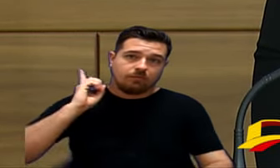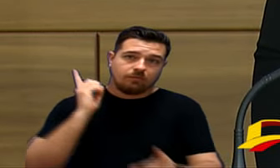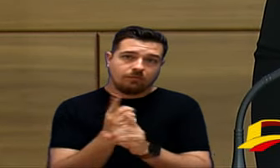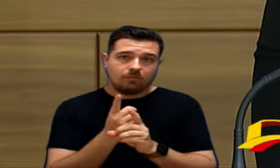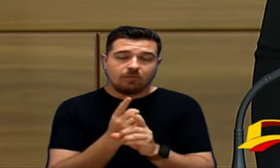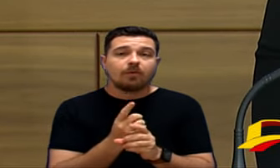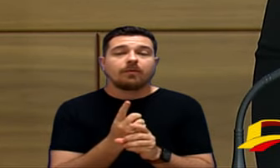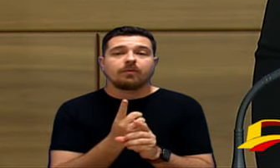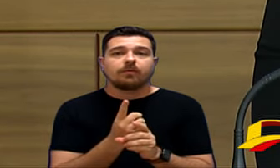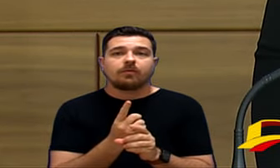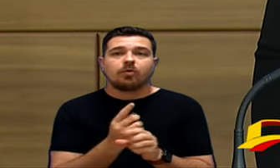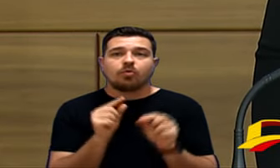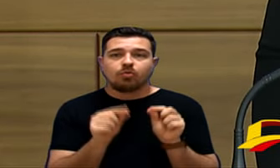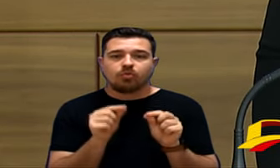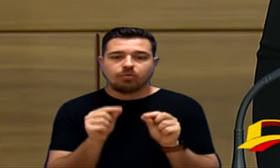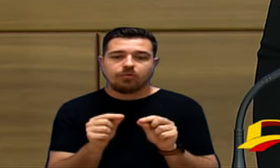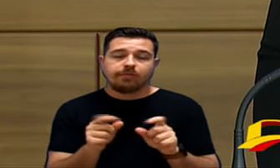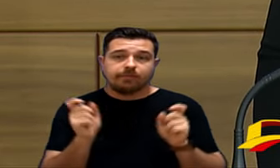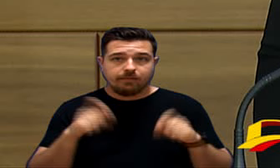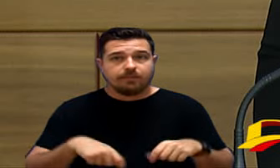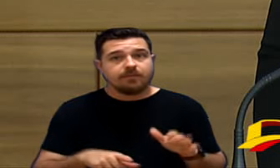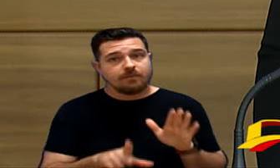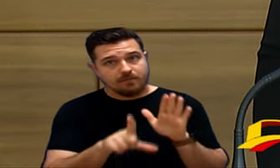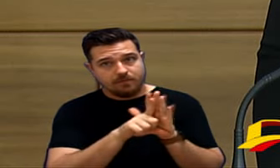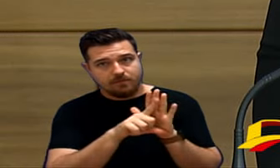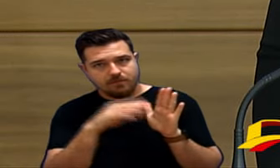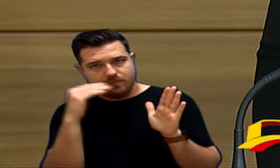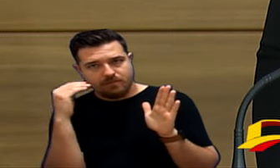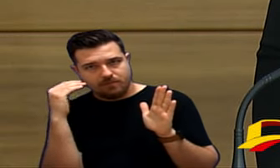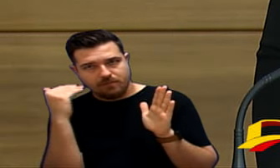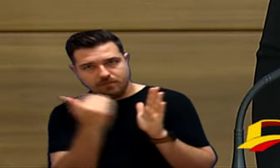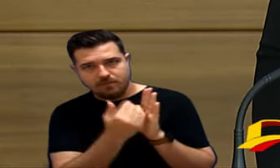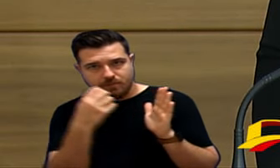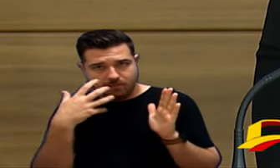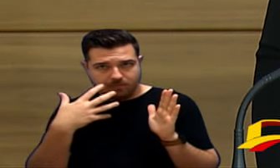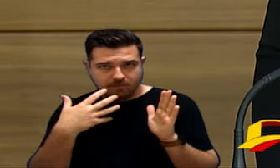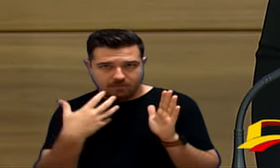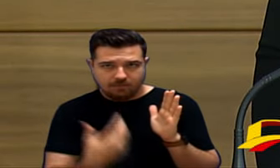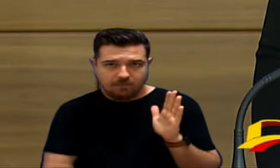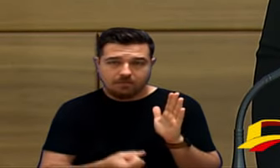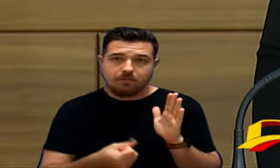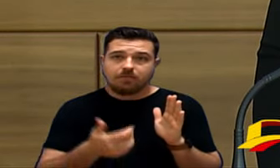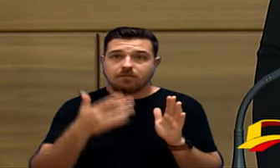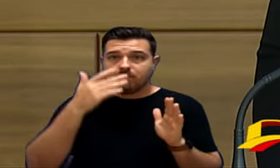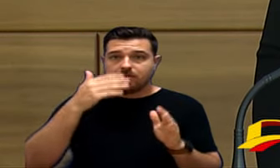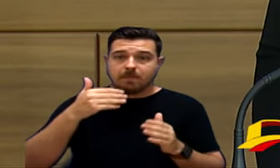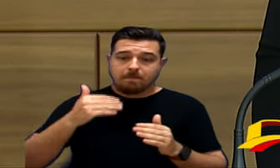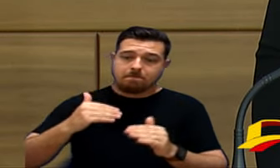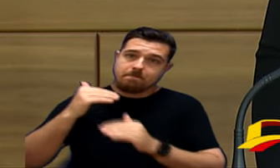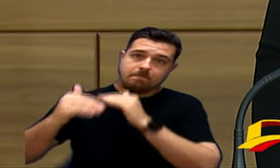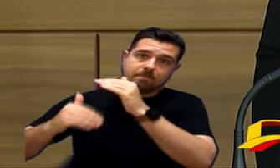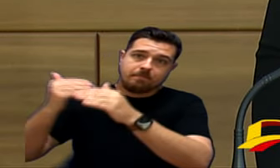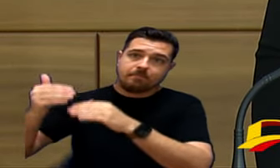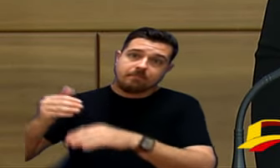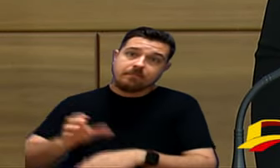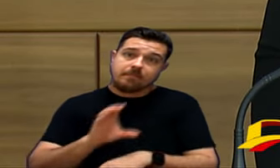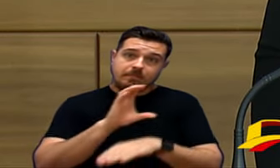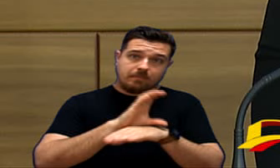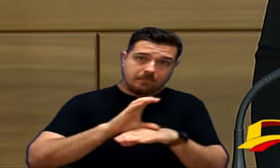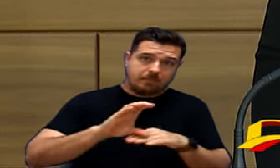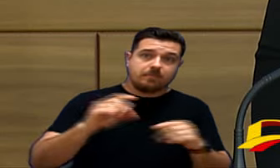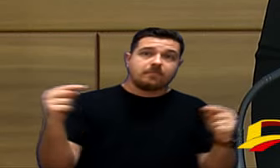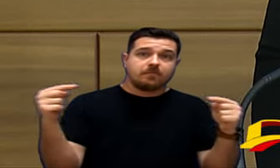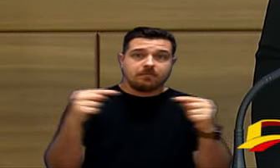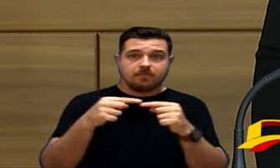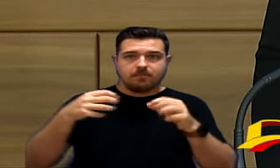instrumento que dê legitimidade para essa eh promoção e que não seja inconstitucional né